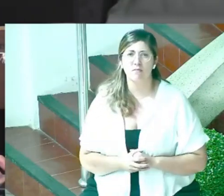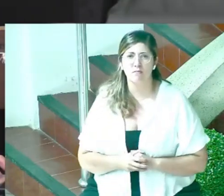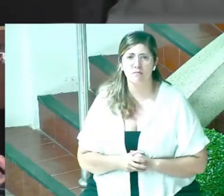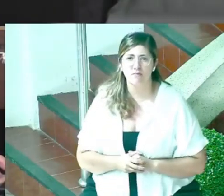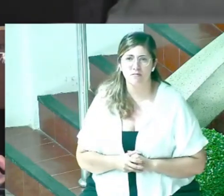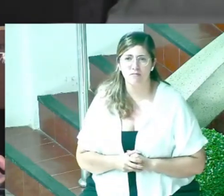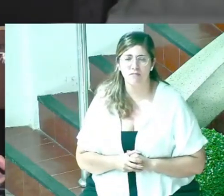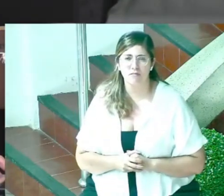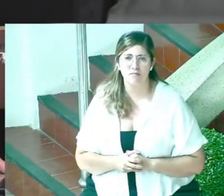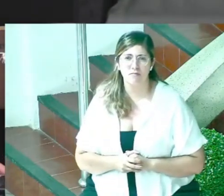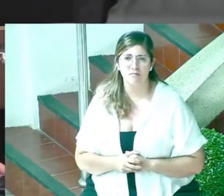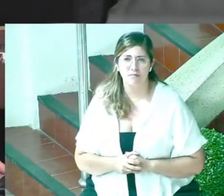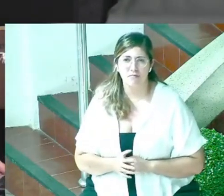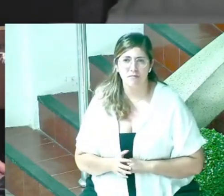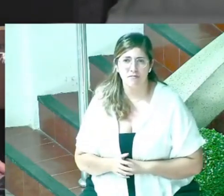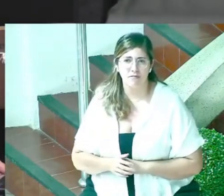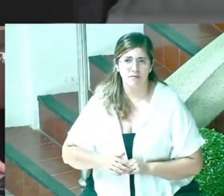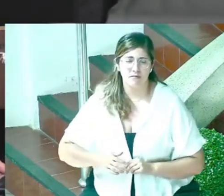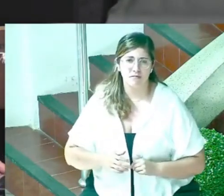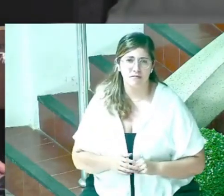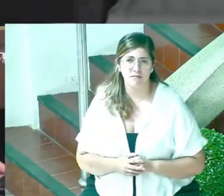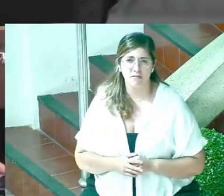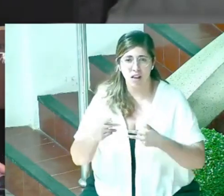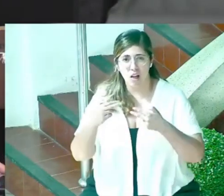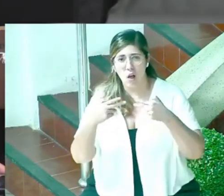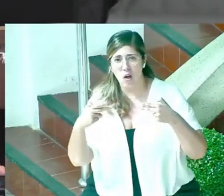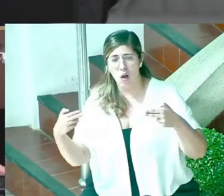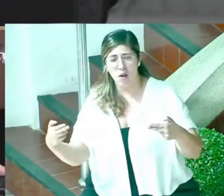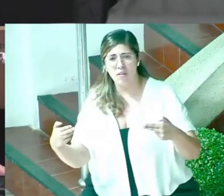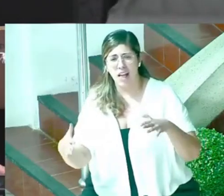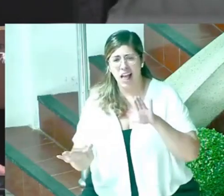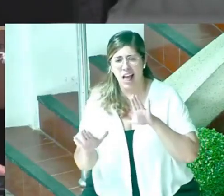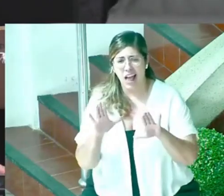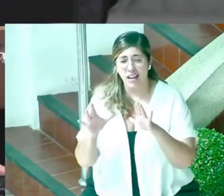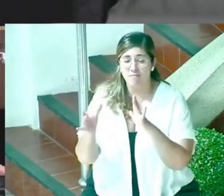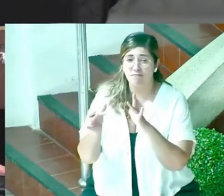zona perigosa, uma zona muito perigosa.